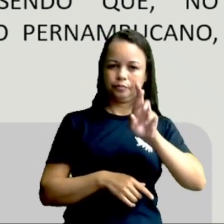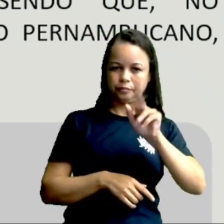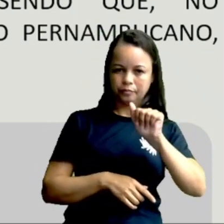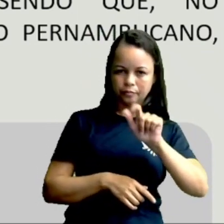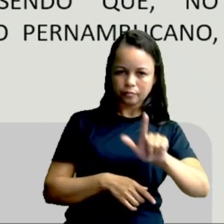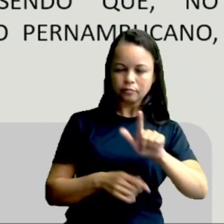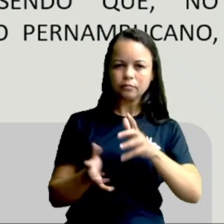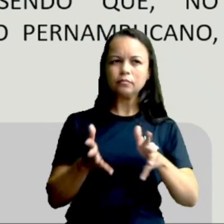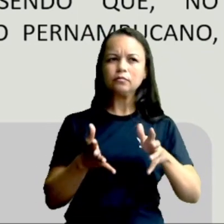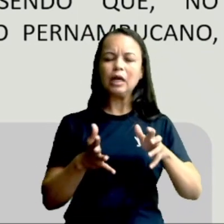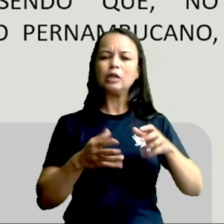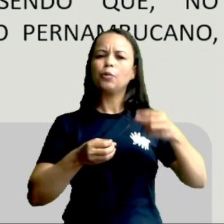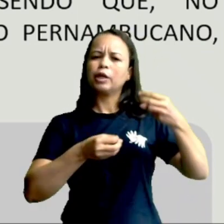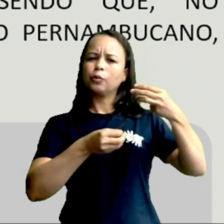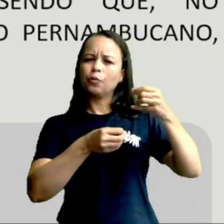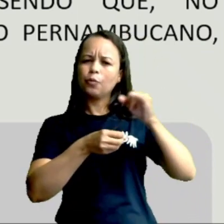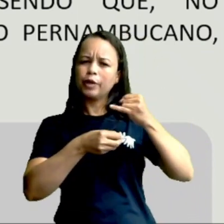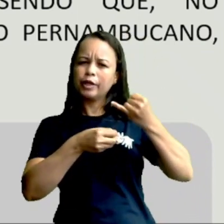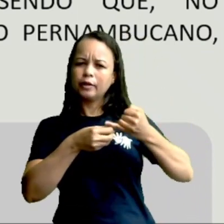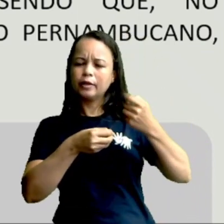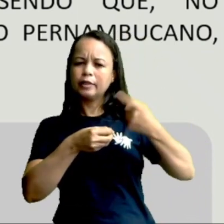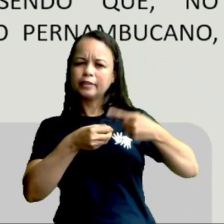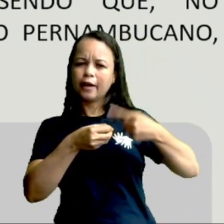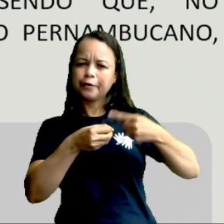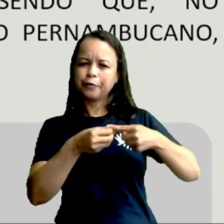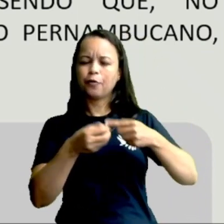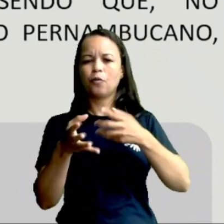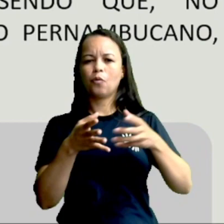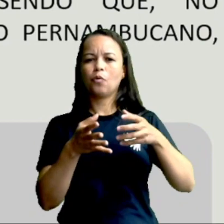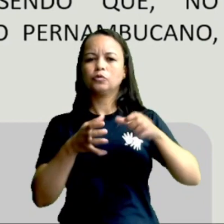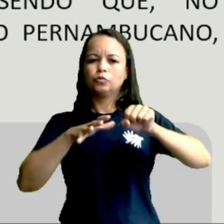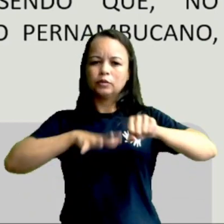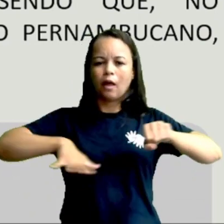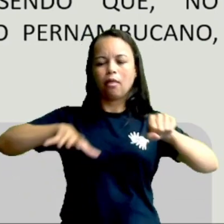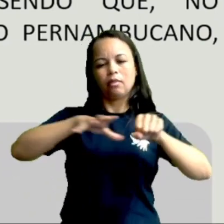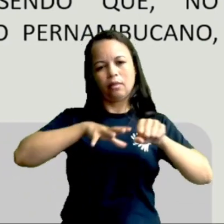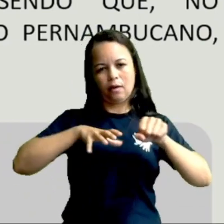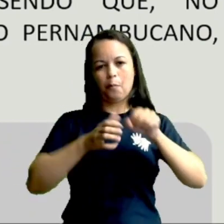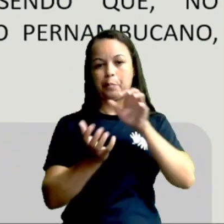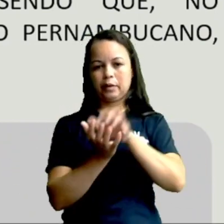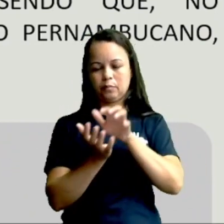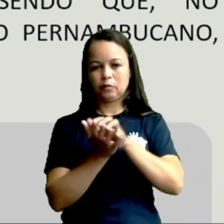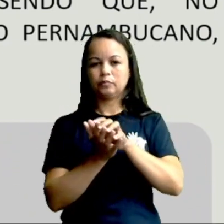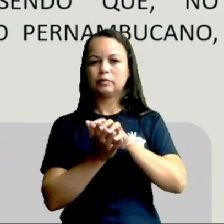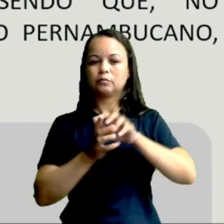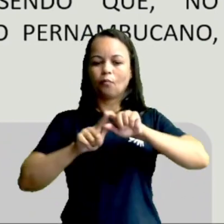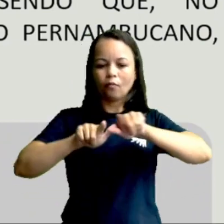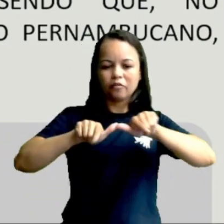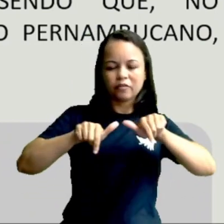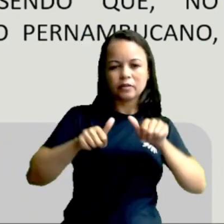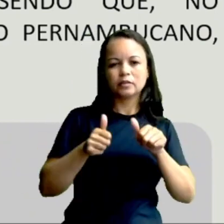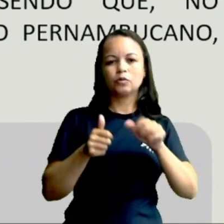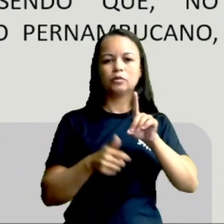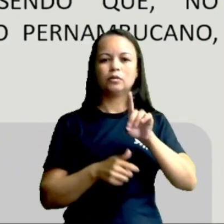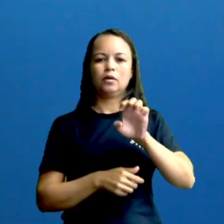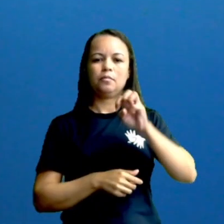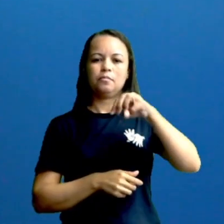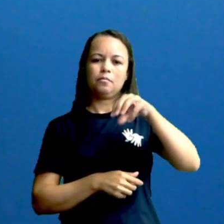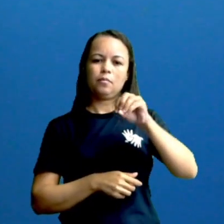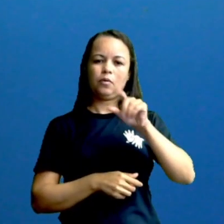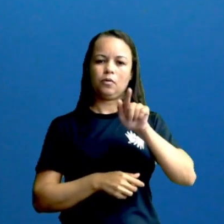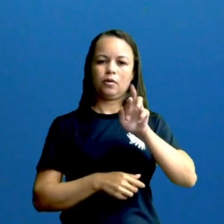sendo que no interior, na região do sertão pernambucano, nós temos os vazios demográficos. E aí é